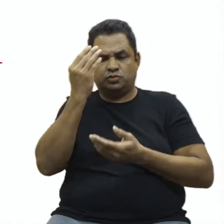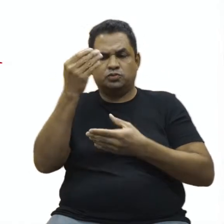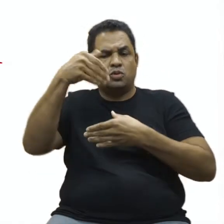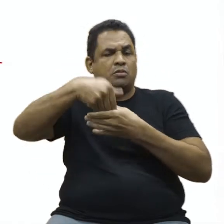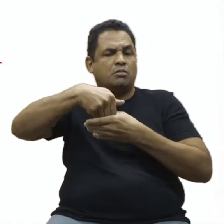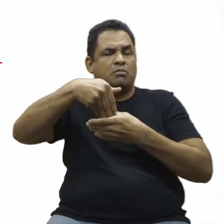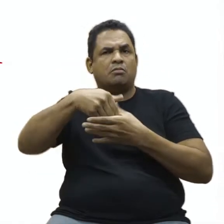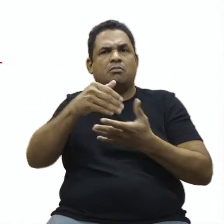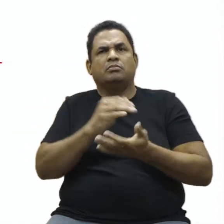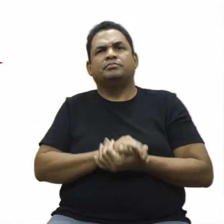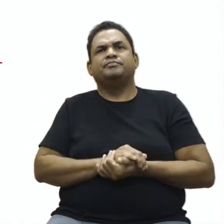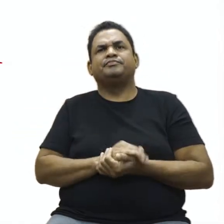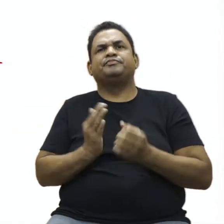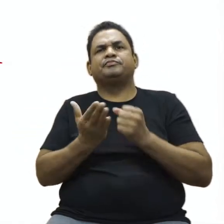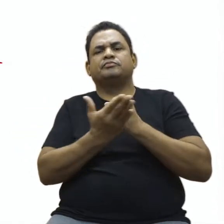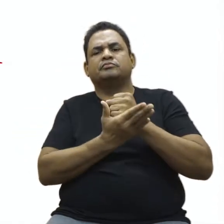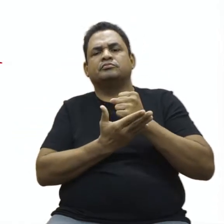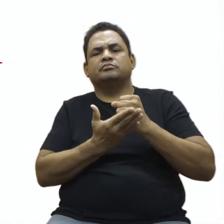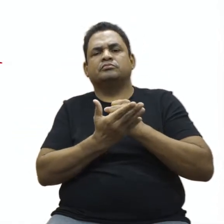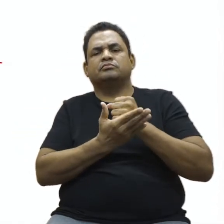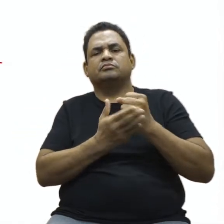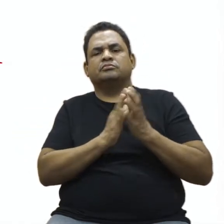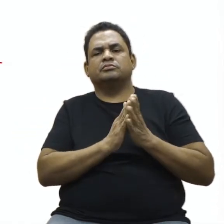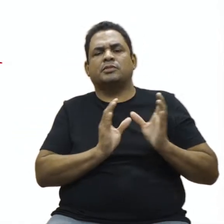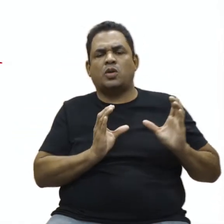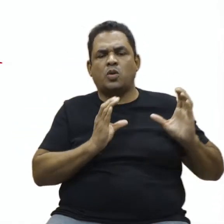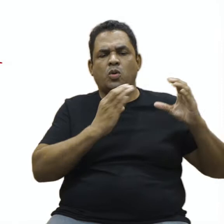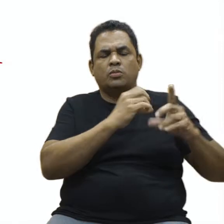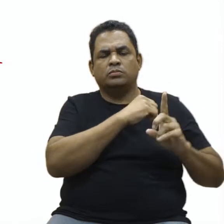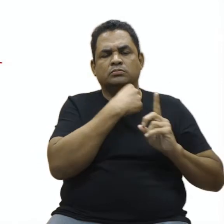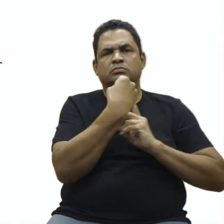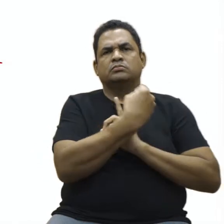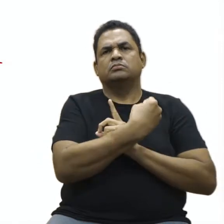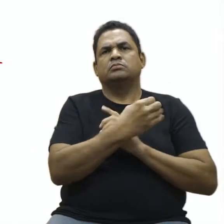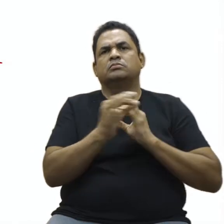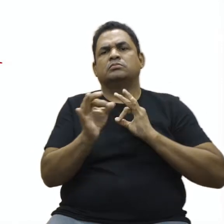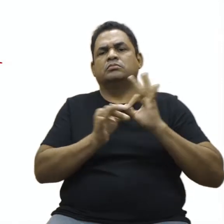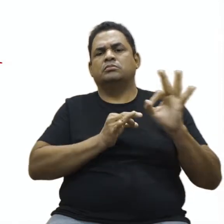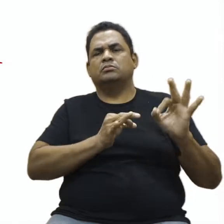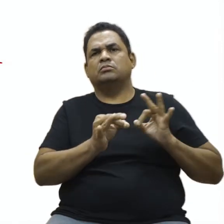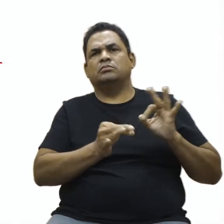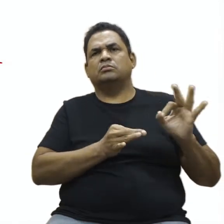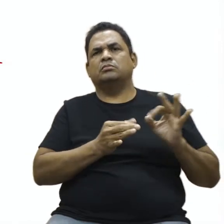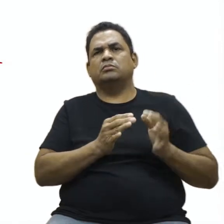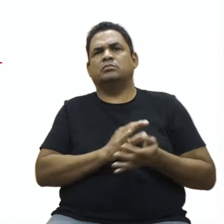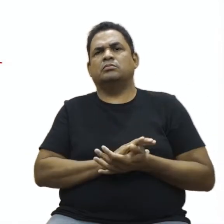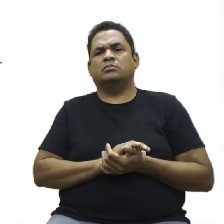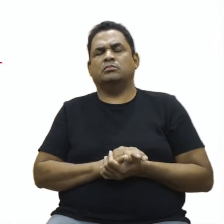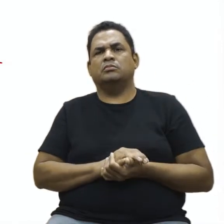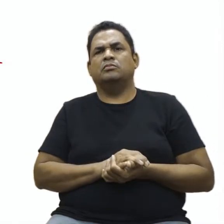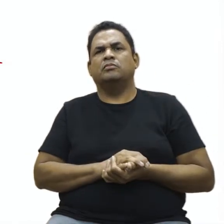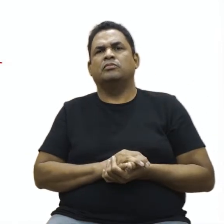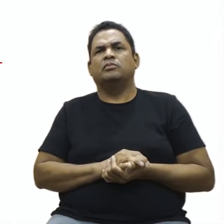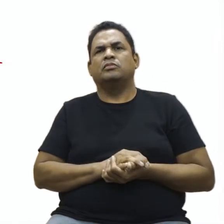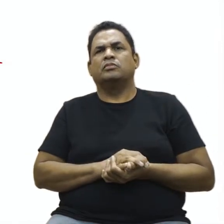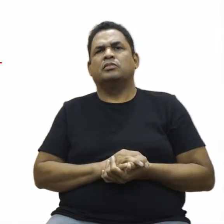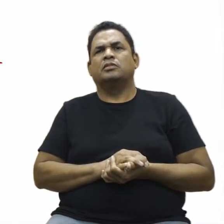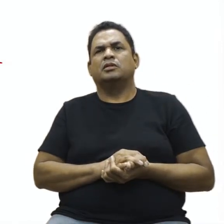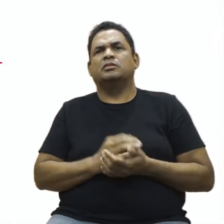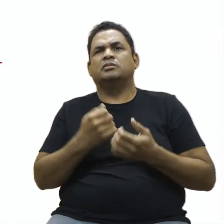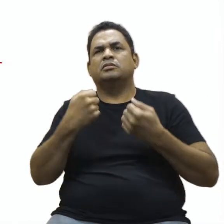quê? Nessa articulação dos grupos sociais, né, organizados em rede, que eles vão